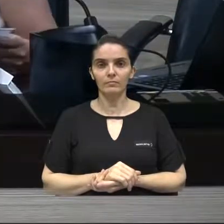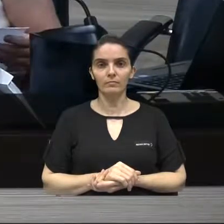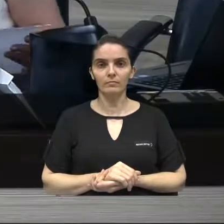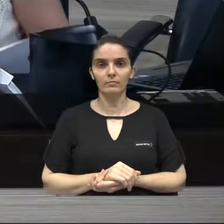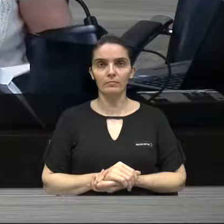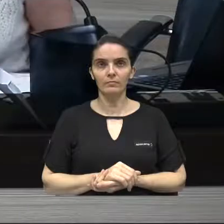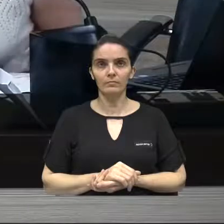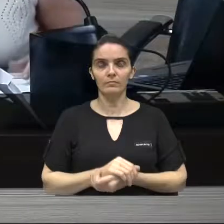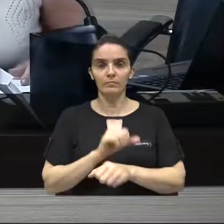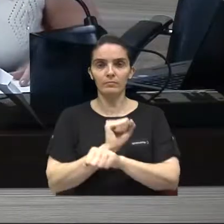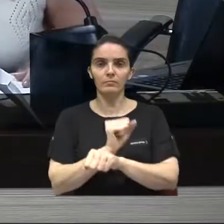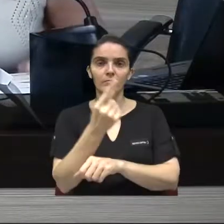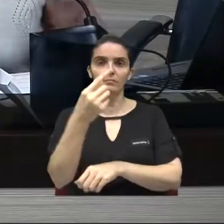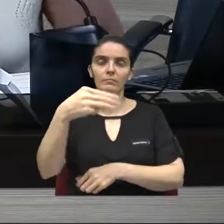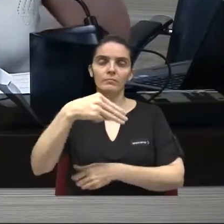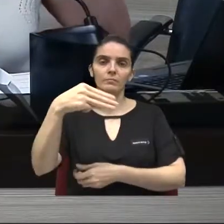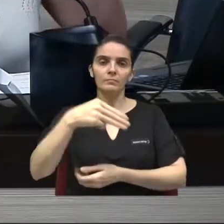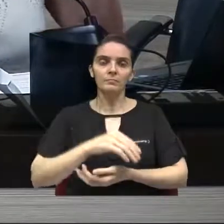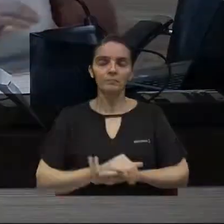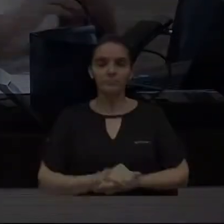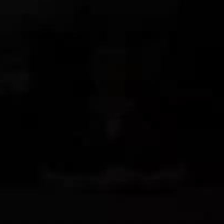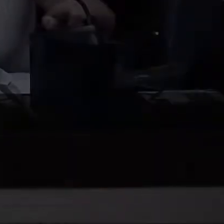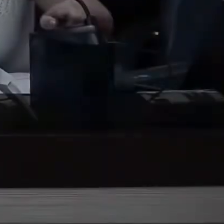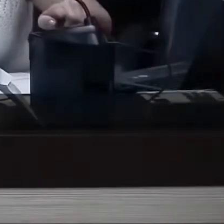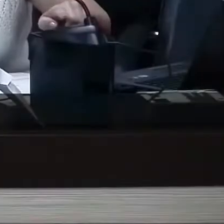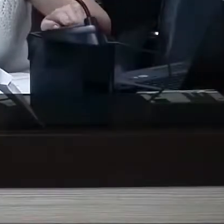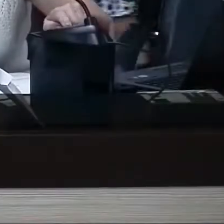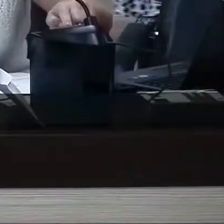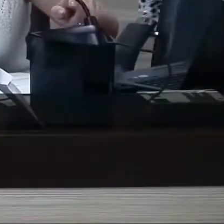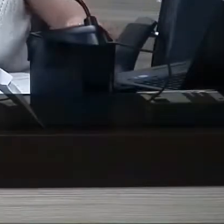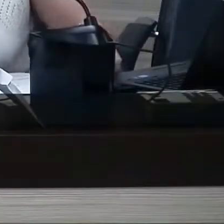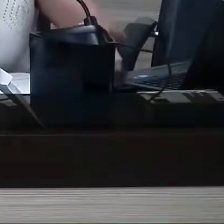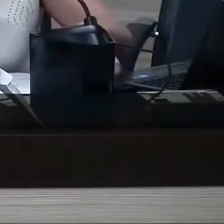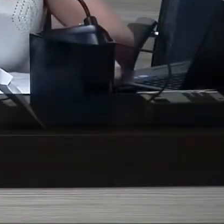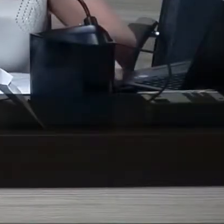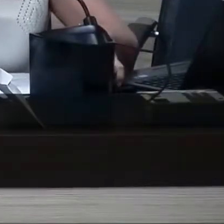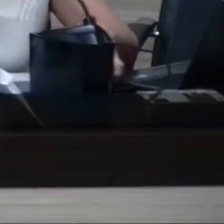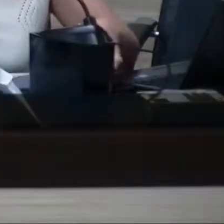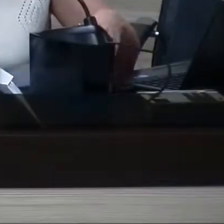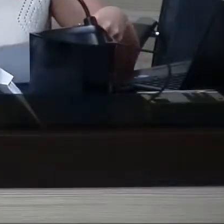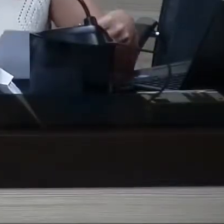A sessão está suspensa por 1 minuto. Está reaberta.